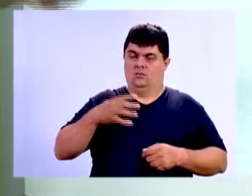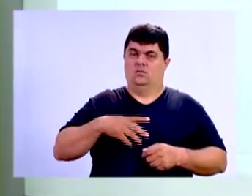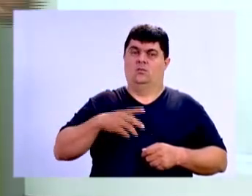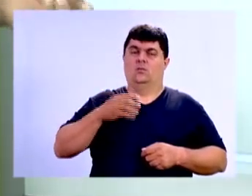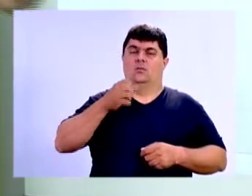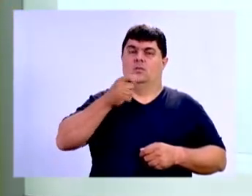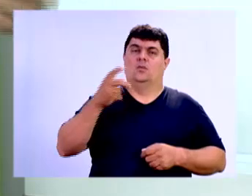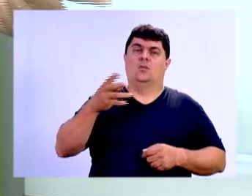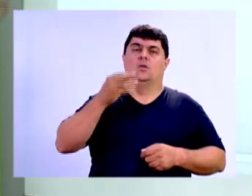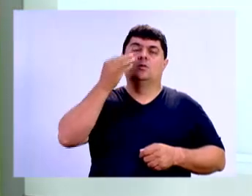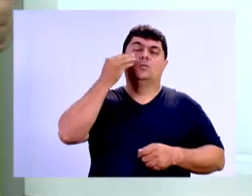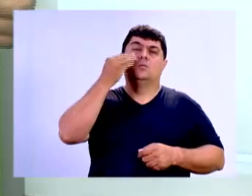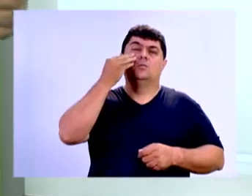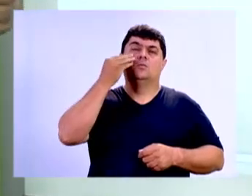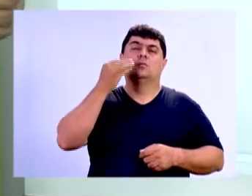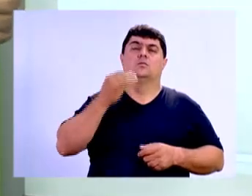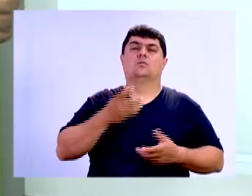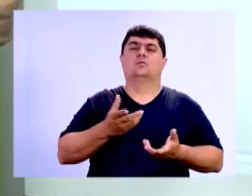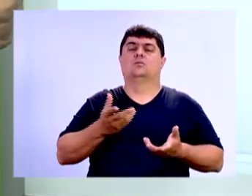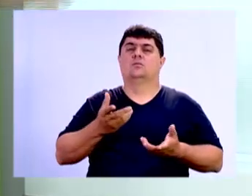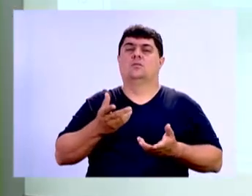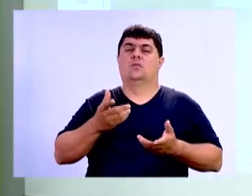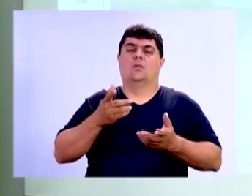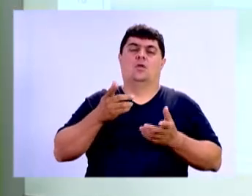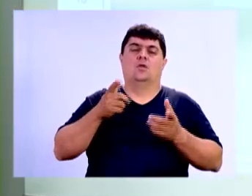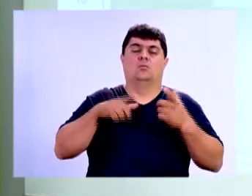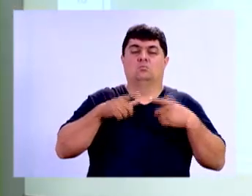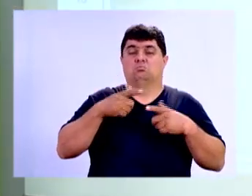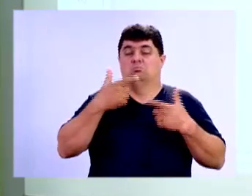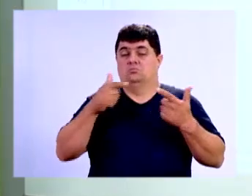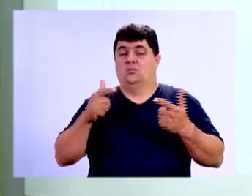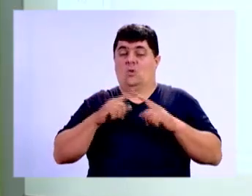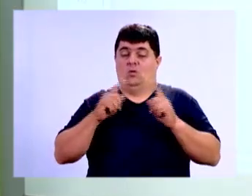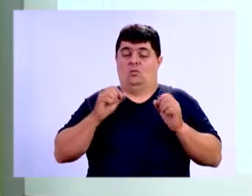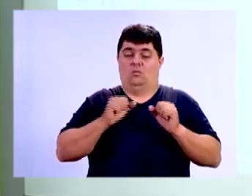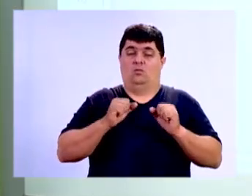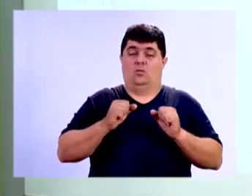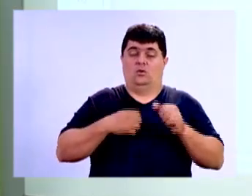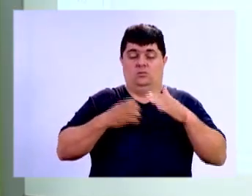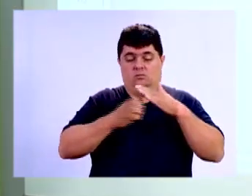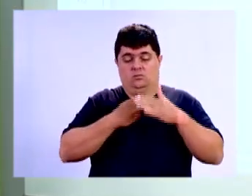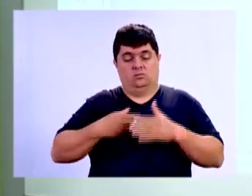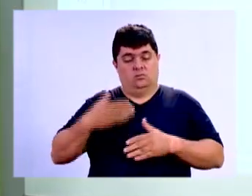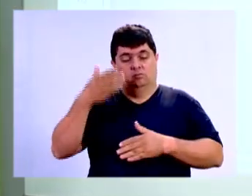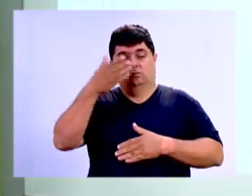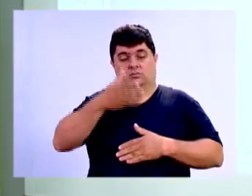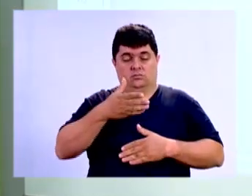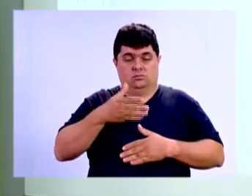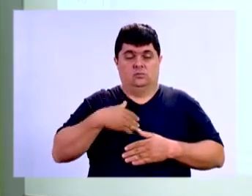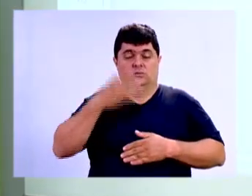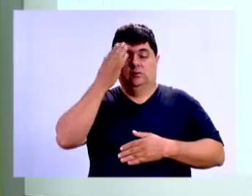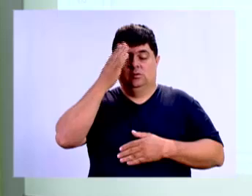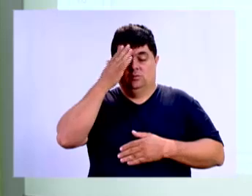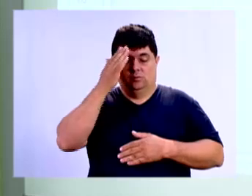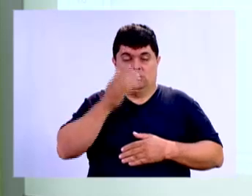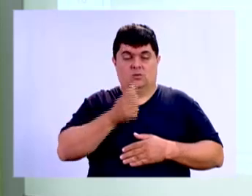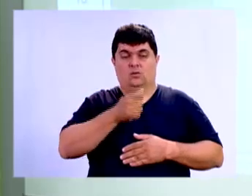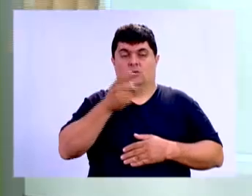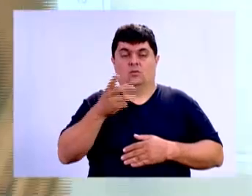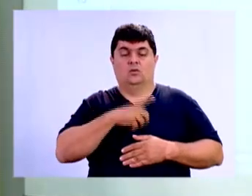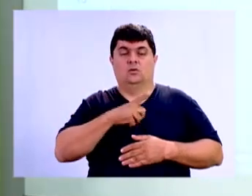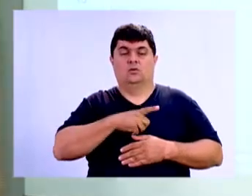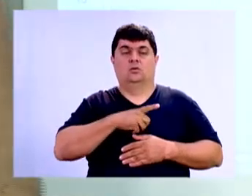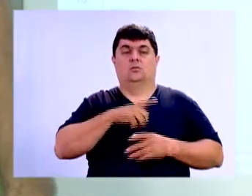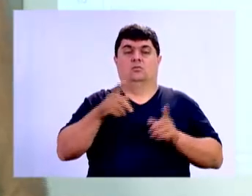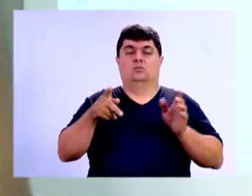qual empresa que ela percebe que ela trabalha ou não, ou eu poderia ir na empresa e na empresa eu saber quais os funcionários